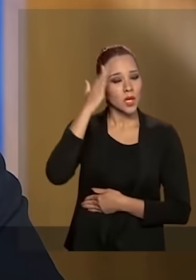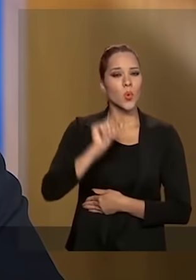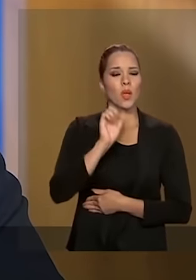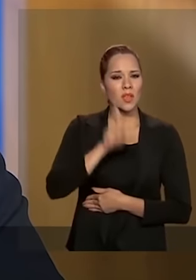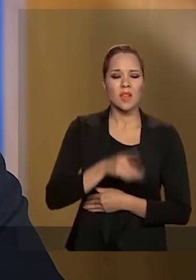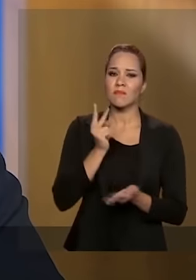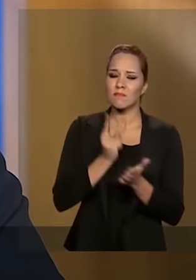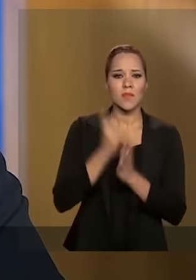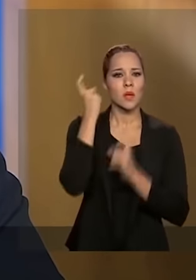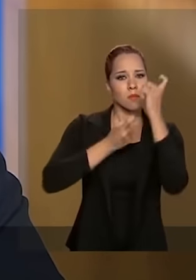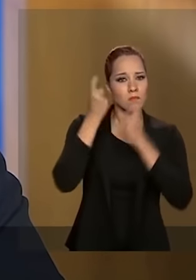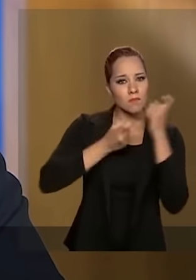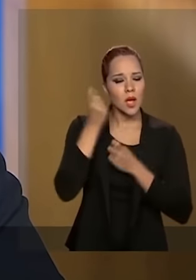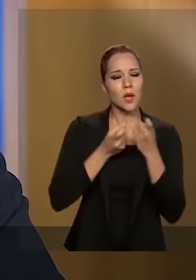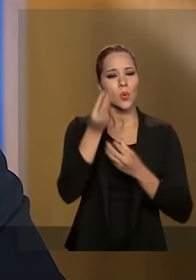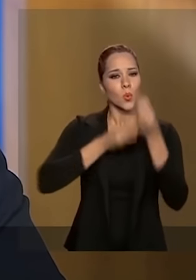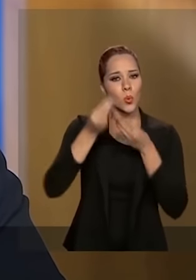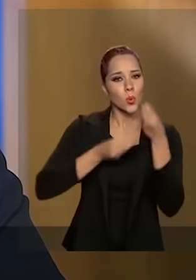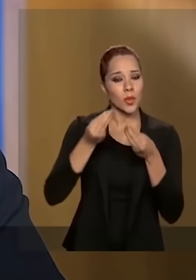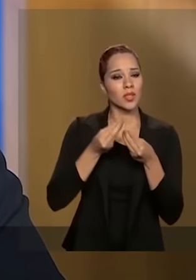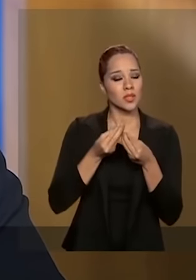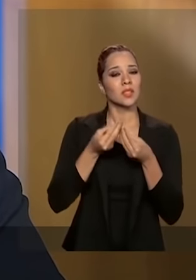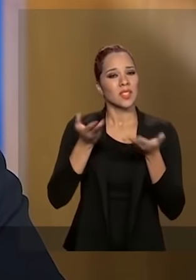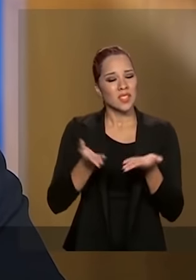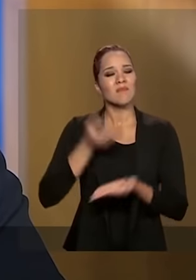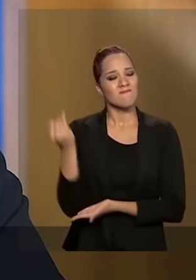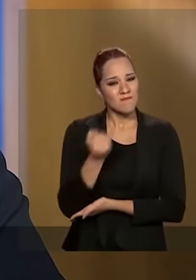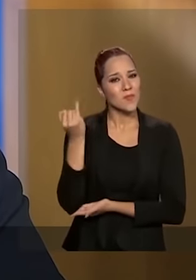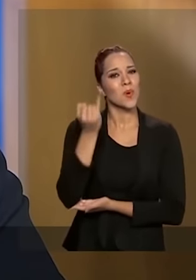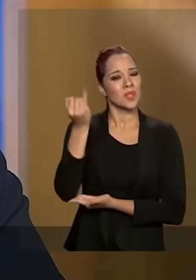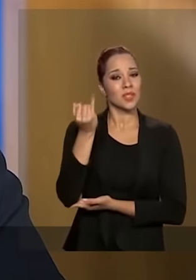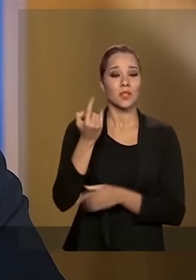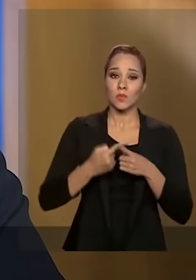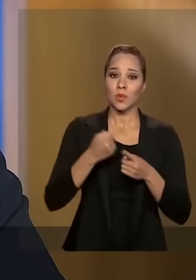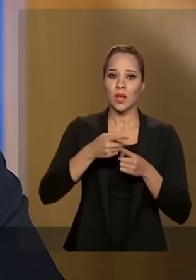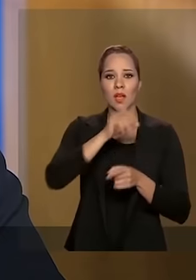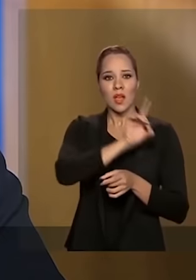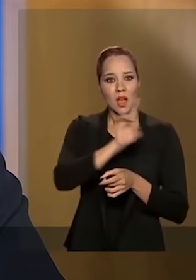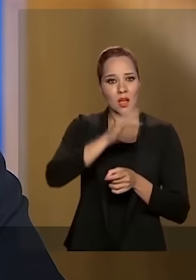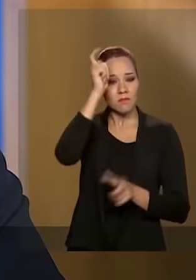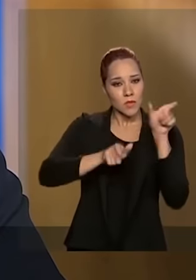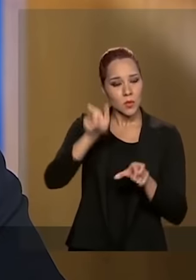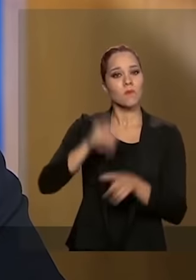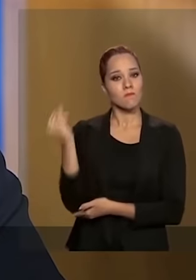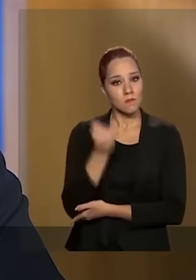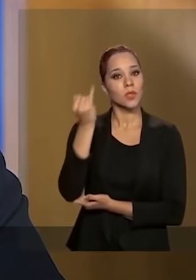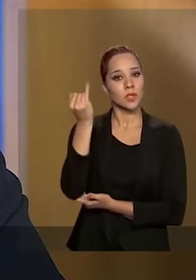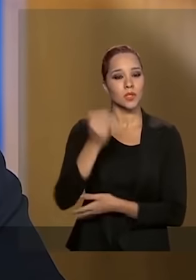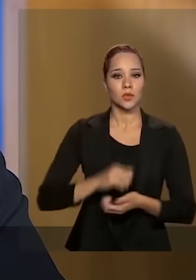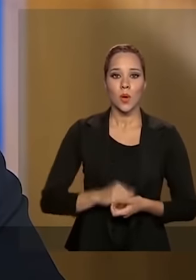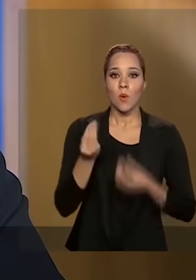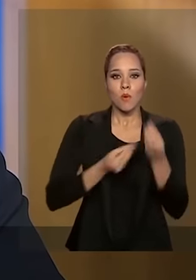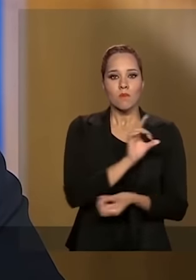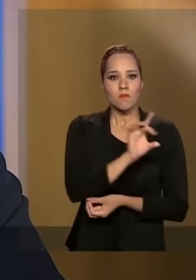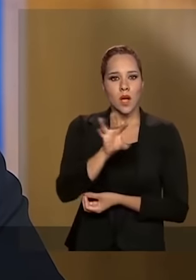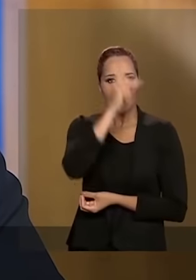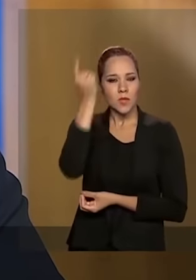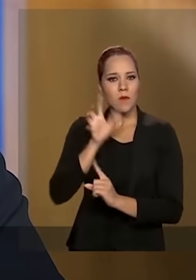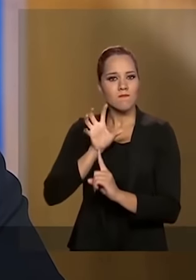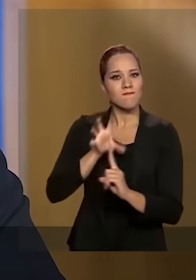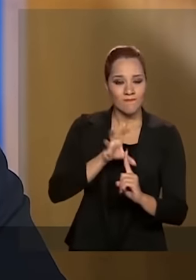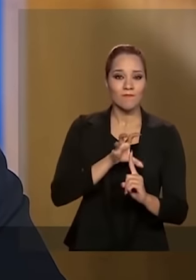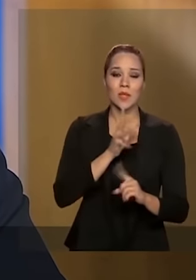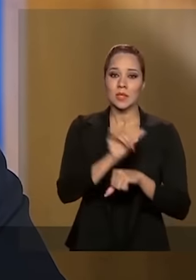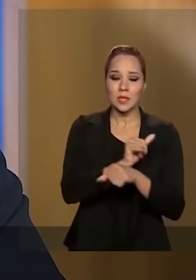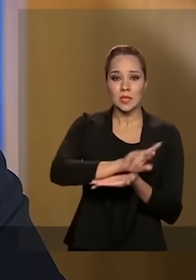sei o que significa essa sempre preocupado com você o pão de alho e isso deve ser levado em conta por que todo indivíduo importa a maneira como cada indivíduo é afetado